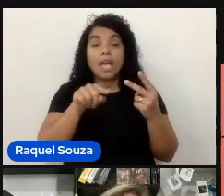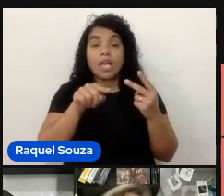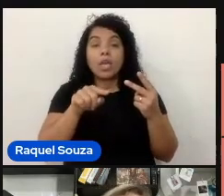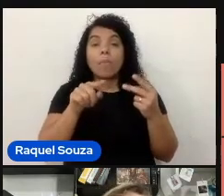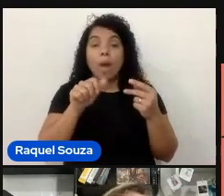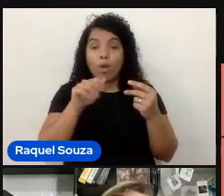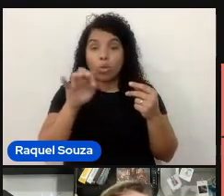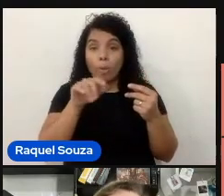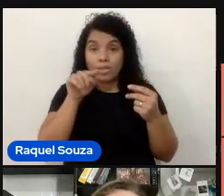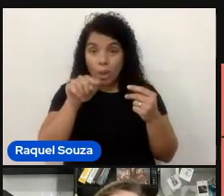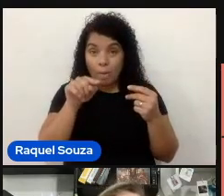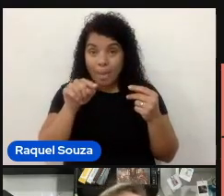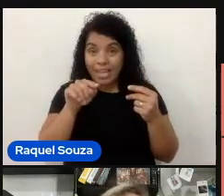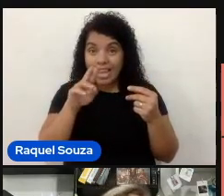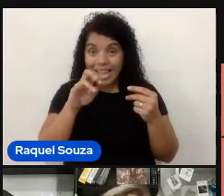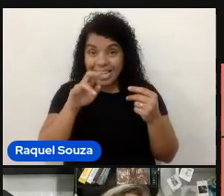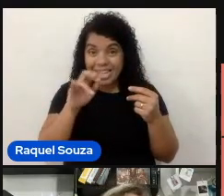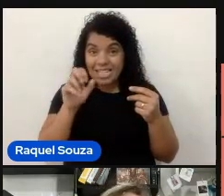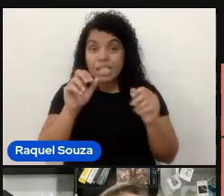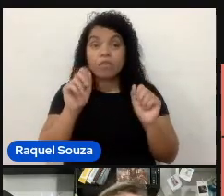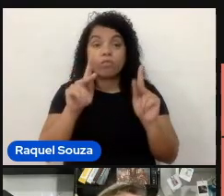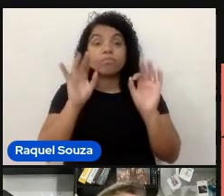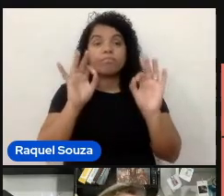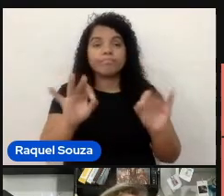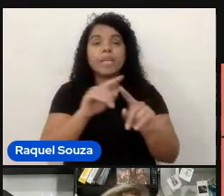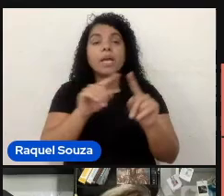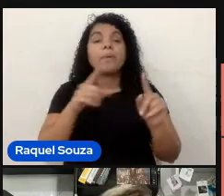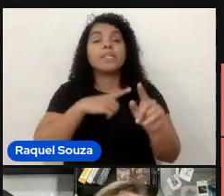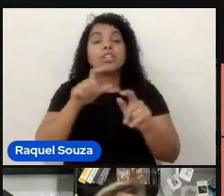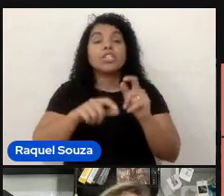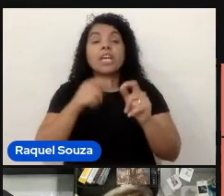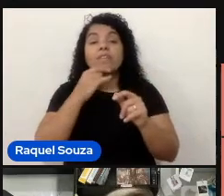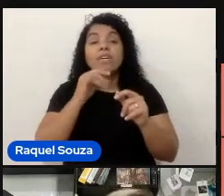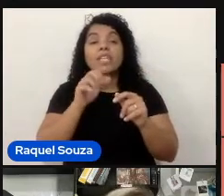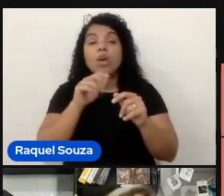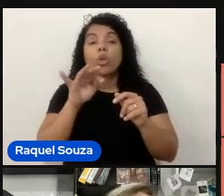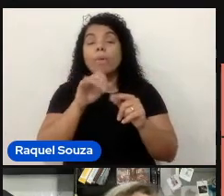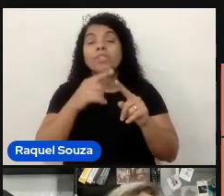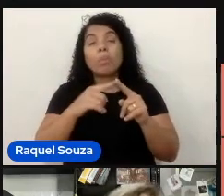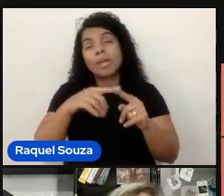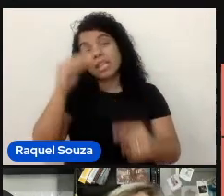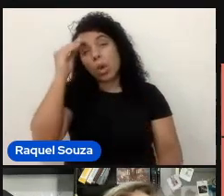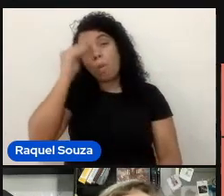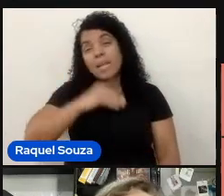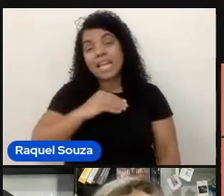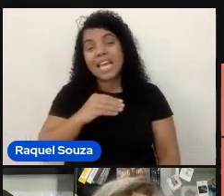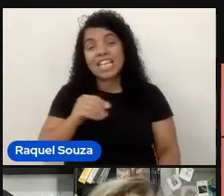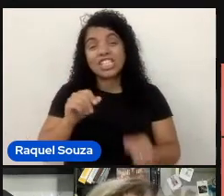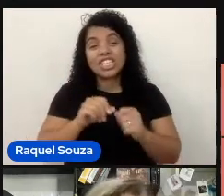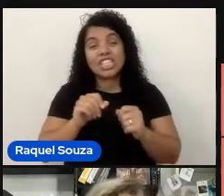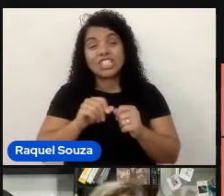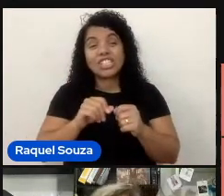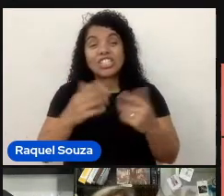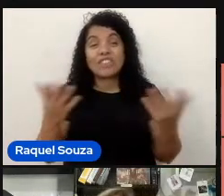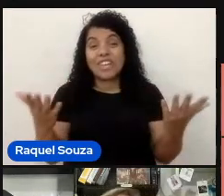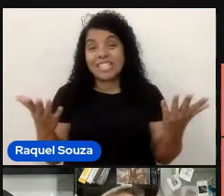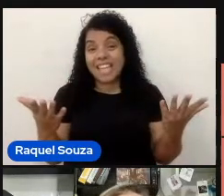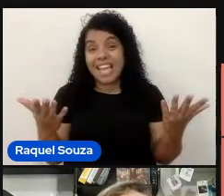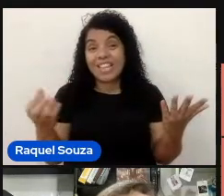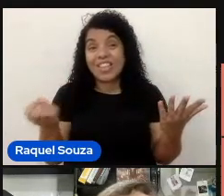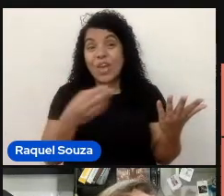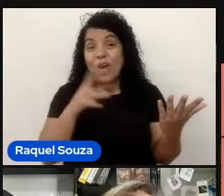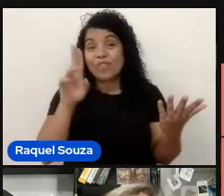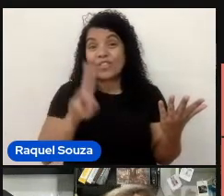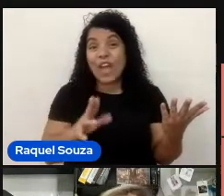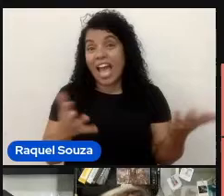perfeito. Mas às vezes tem gente que está querendo fazer ali uma automação só porque está com preguicinha de estar fazendo um novo usuário.